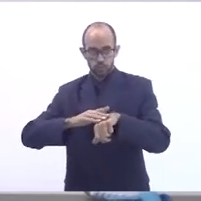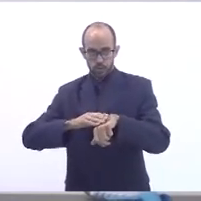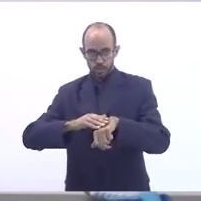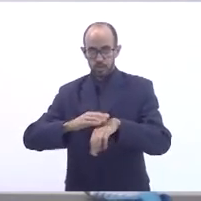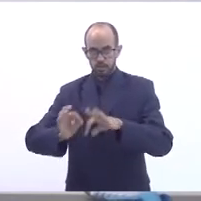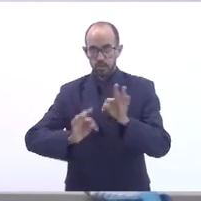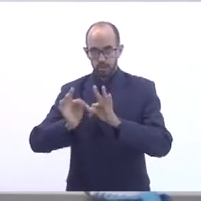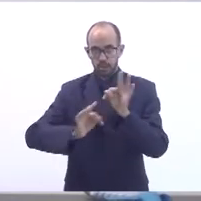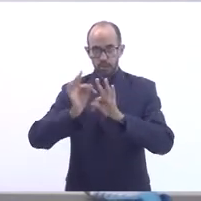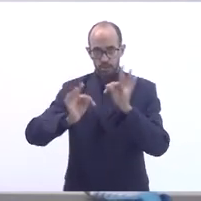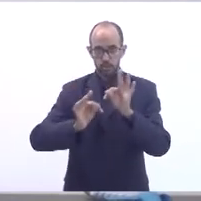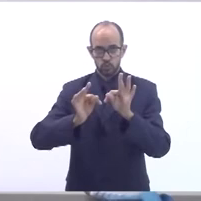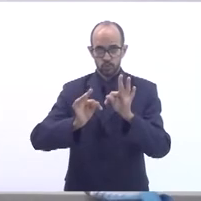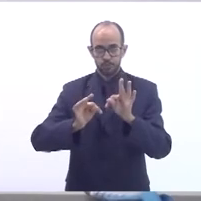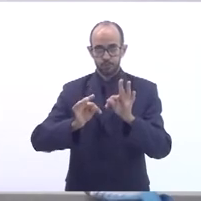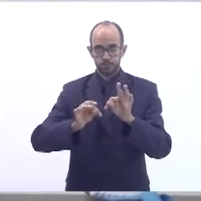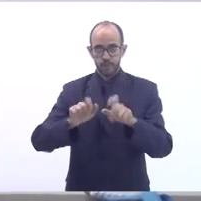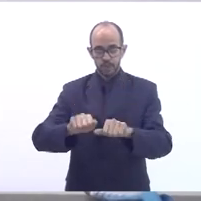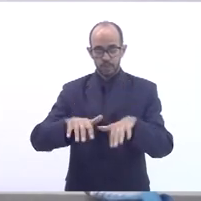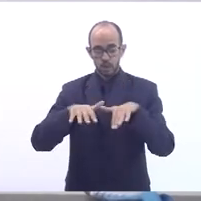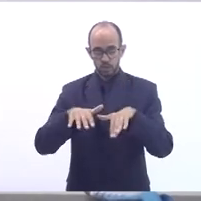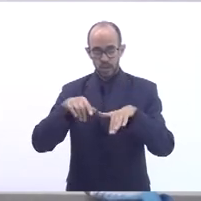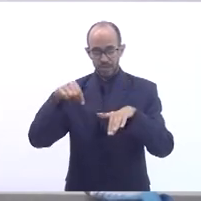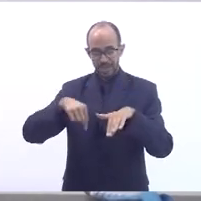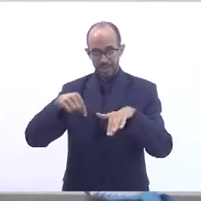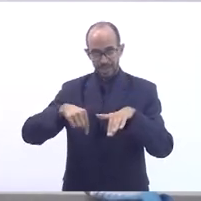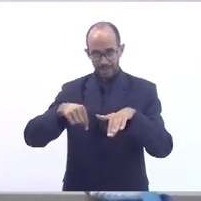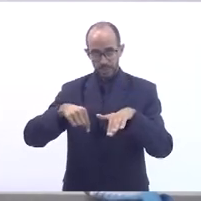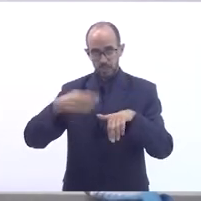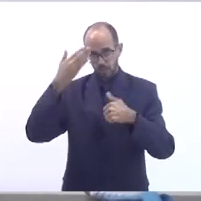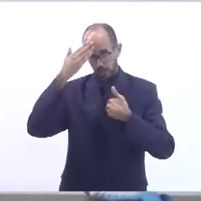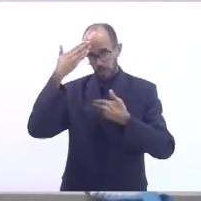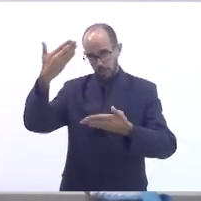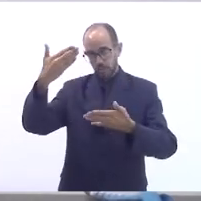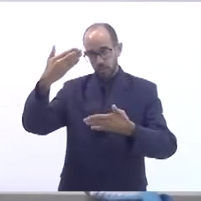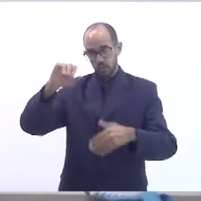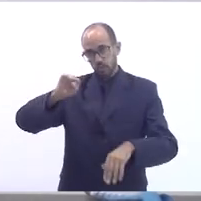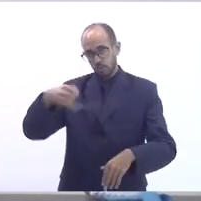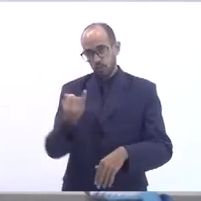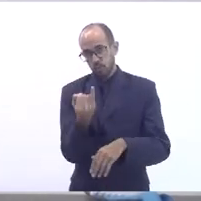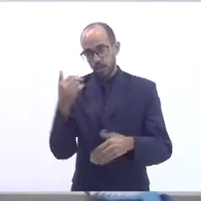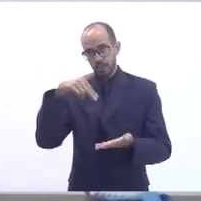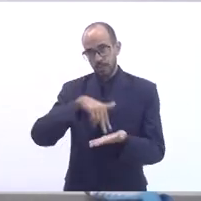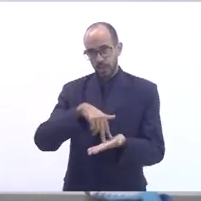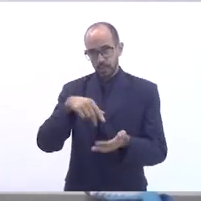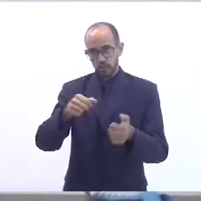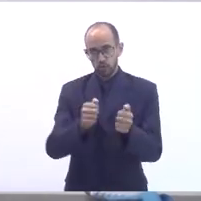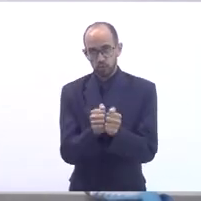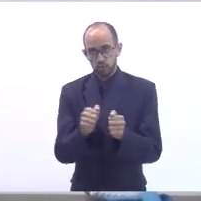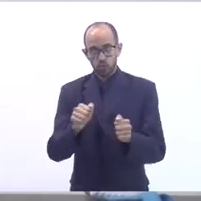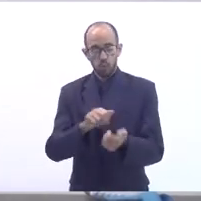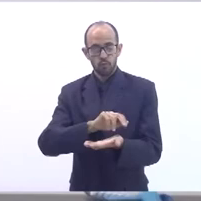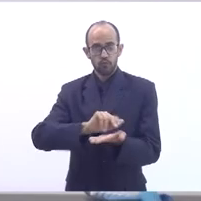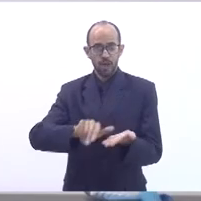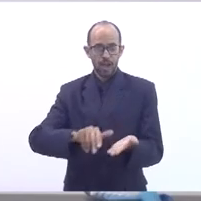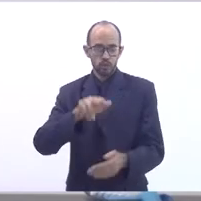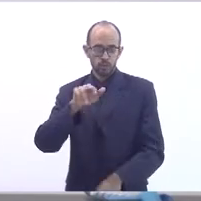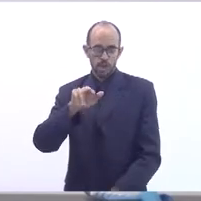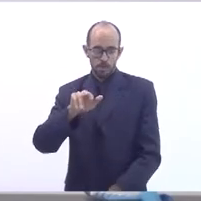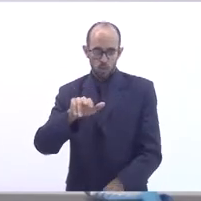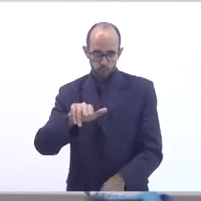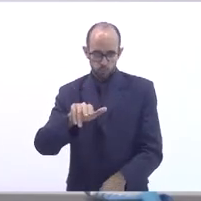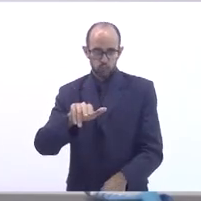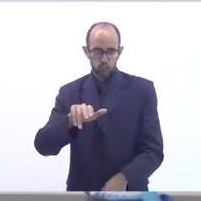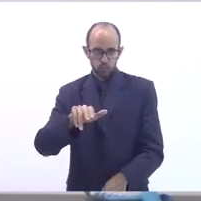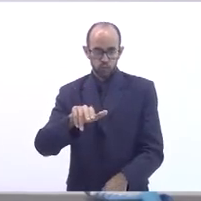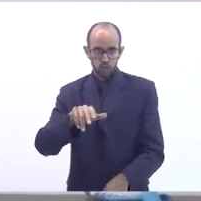ser tratada essa audiência pública eu agradeço a oportunidade de estar aqui com tantos irmãos com tantas irmãs